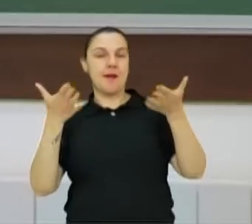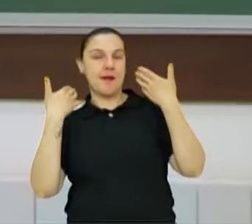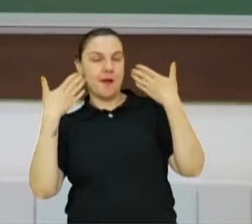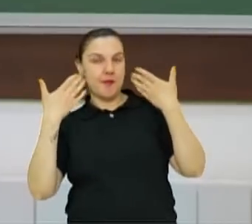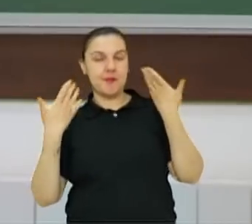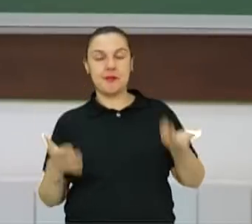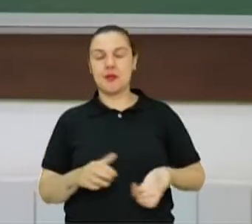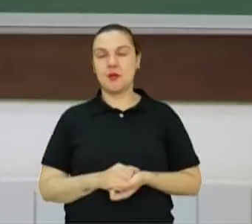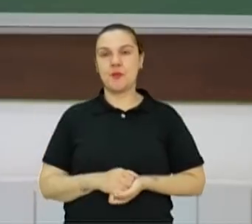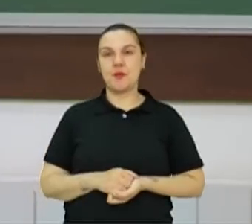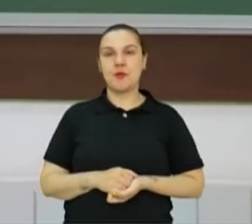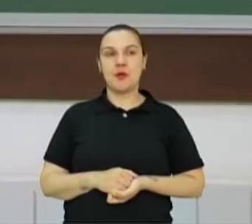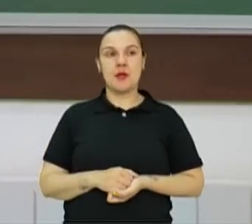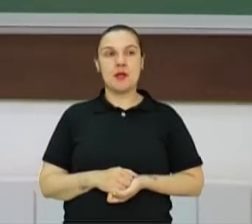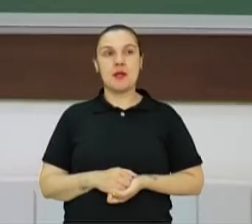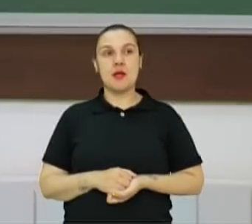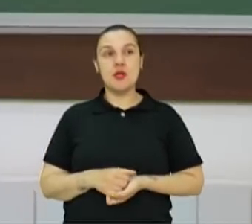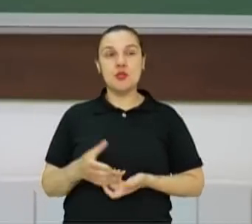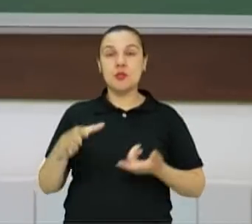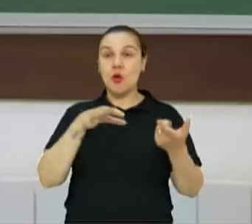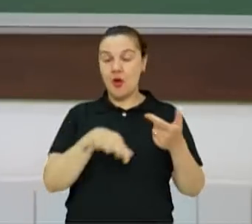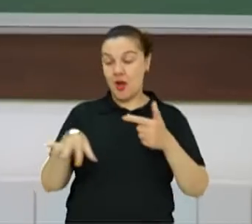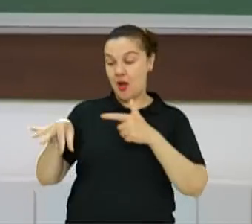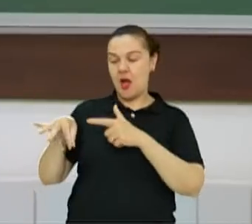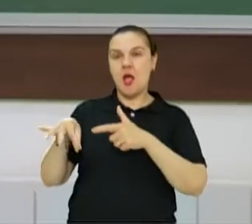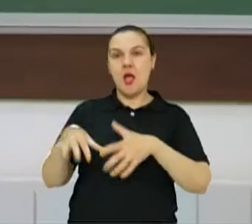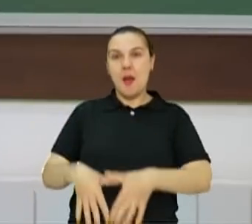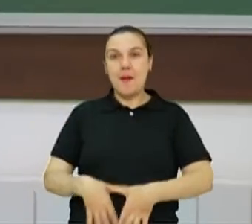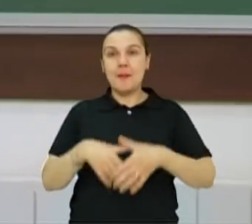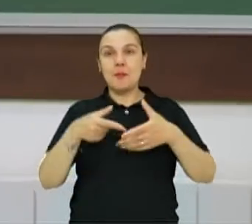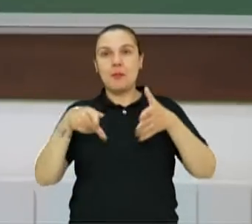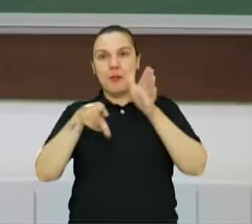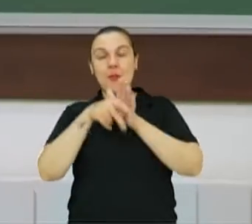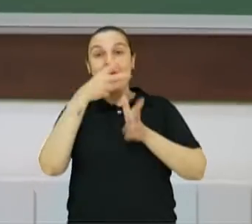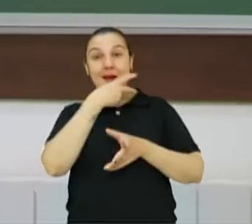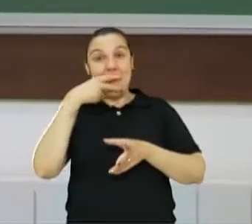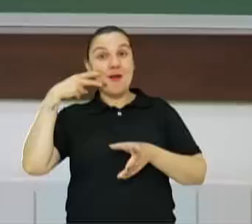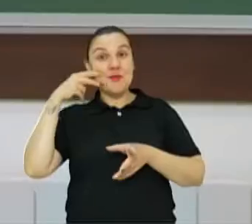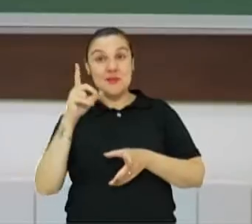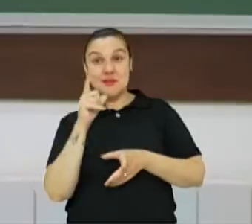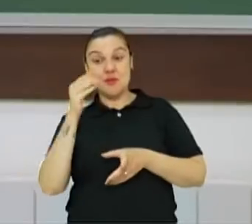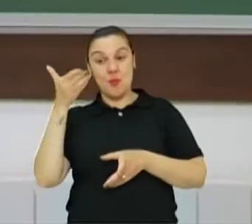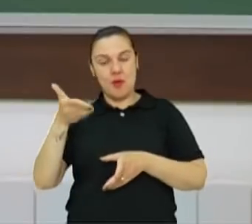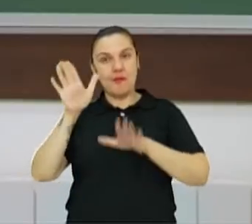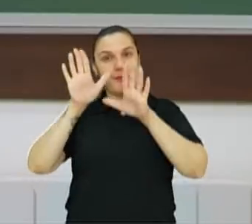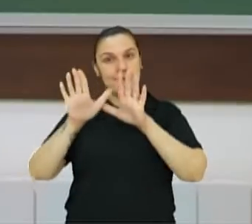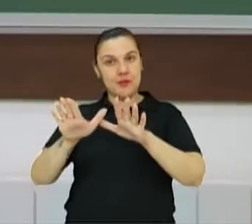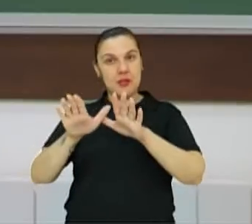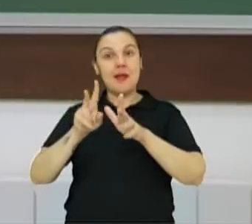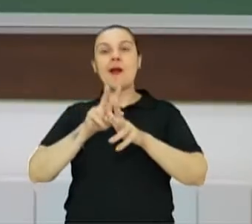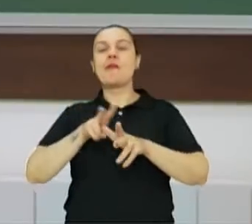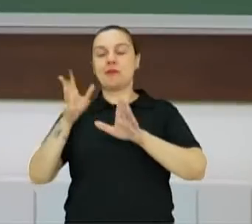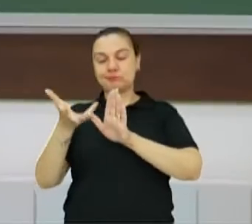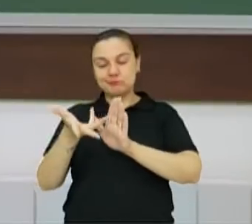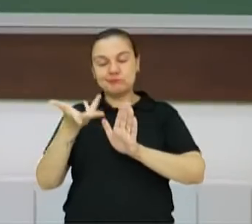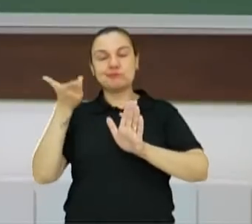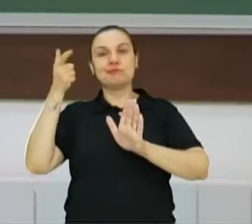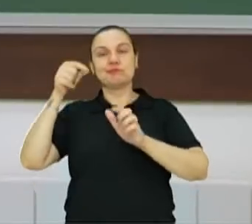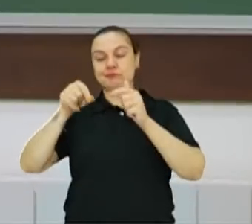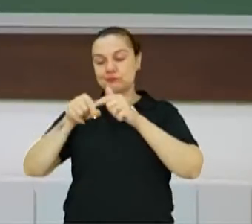né? Tipo, não ficar com a parte de baixo da roupa íntima molhada, tá? Porque isso vai